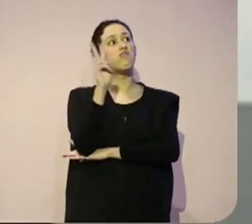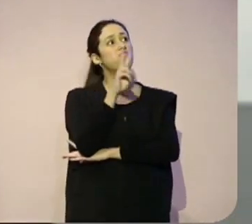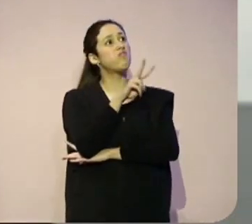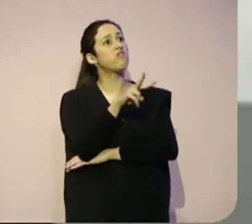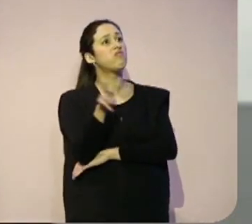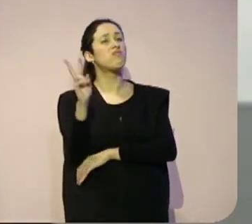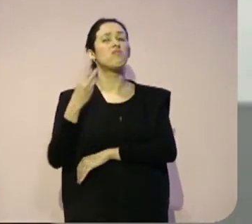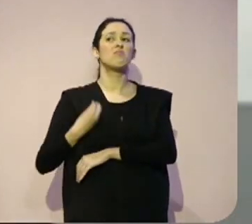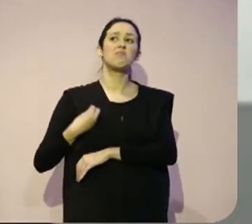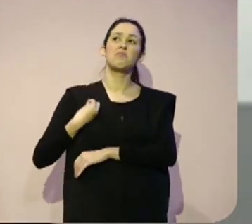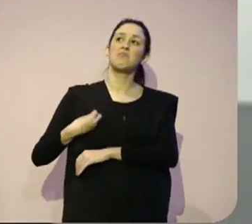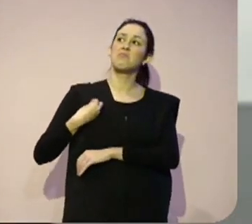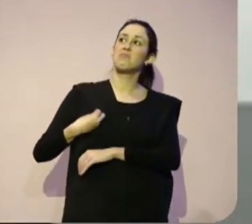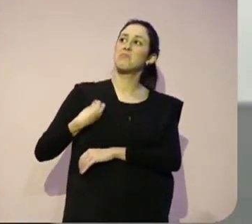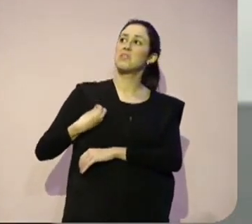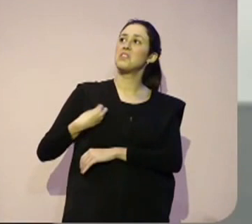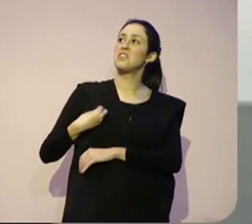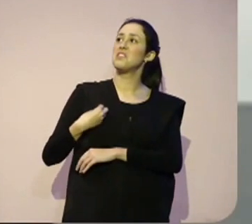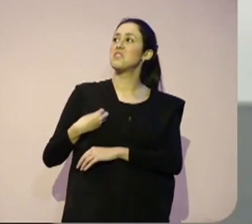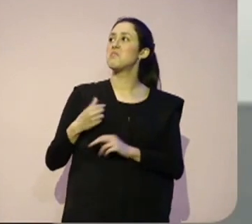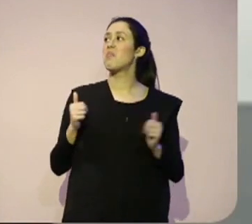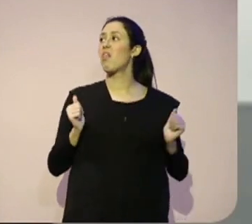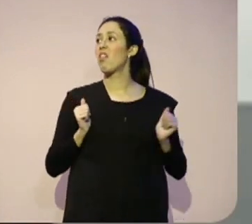as situações que se apresentam,